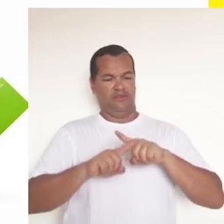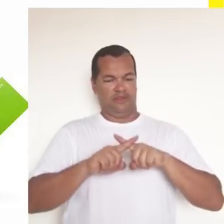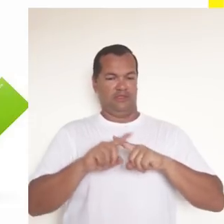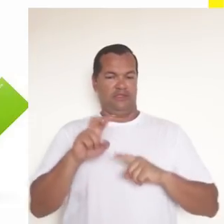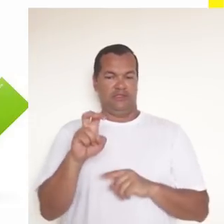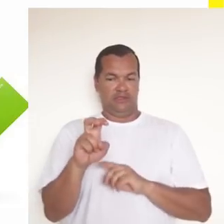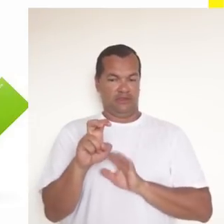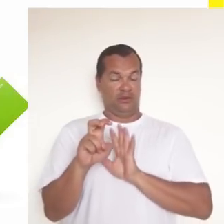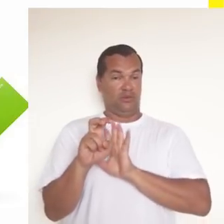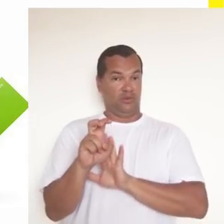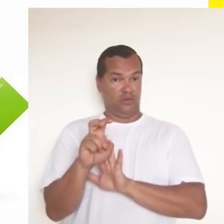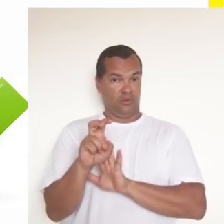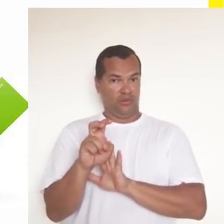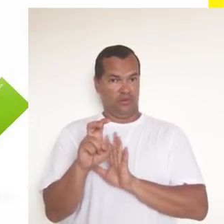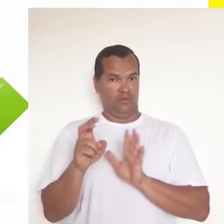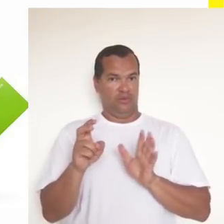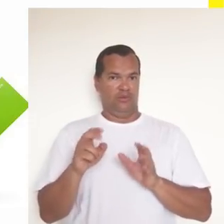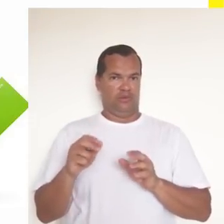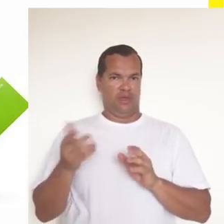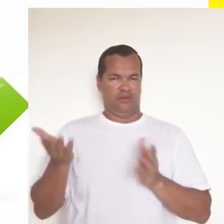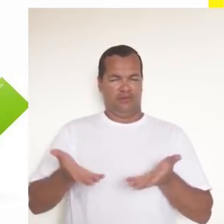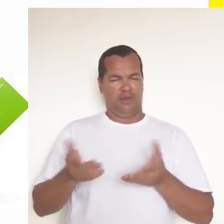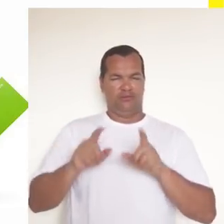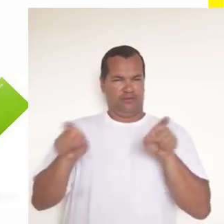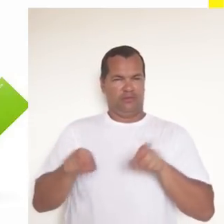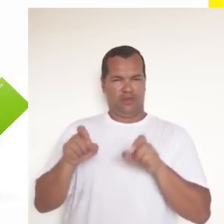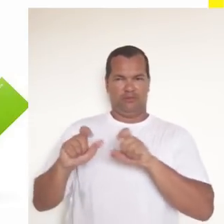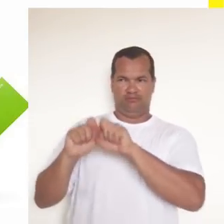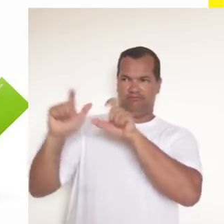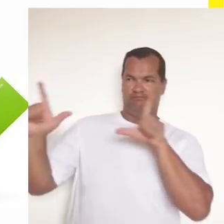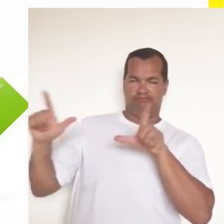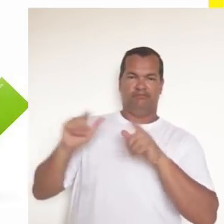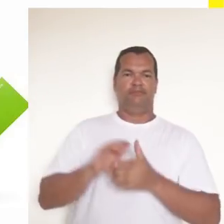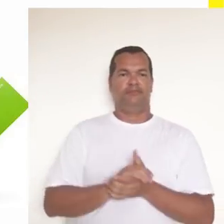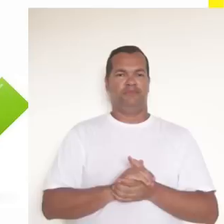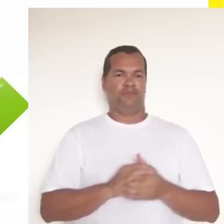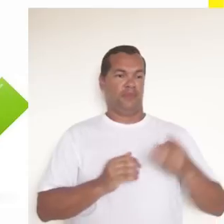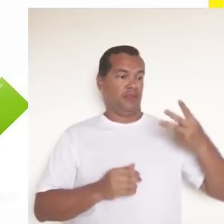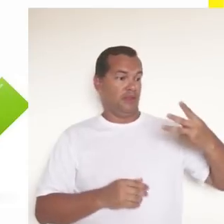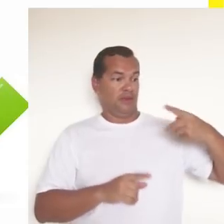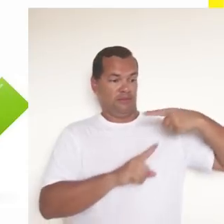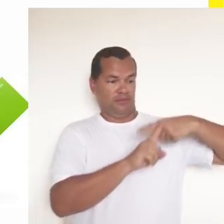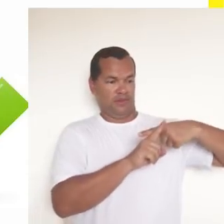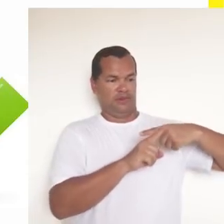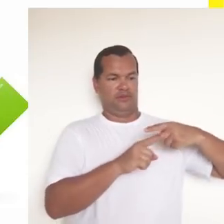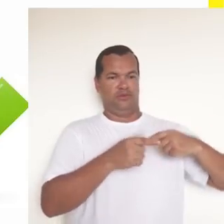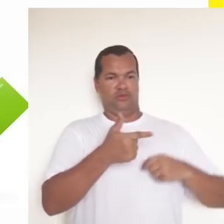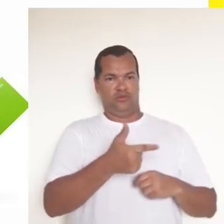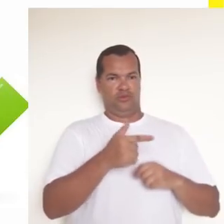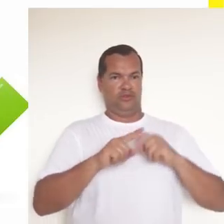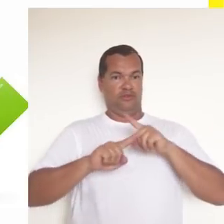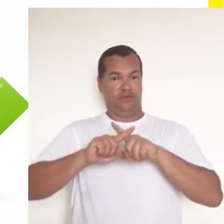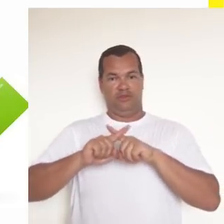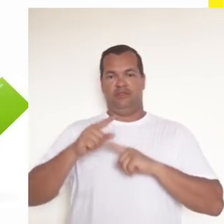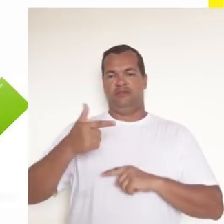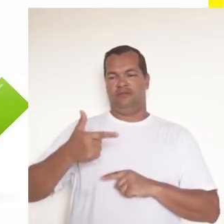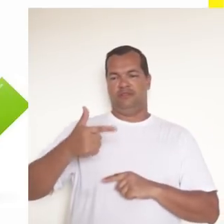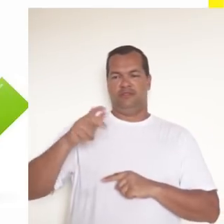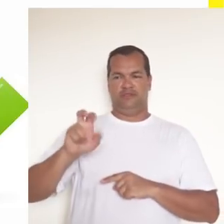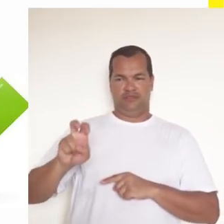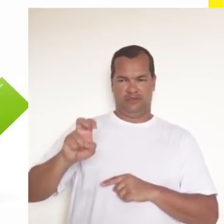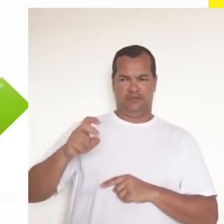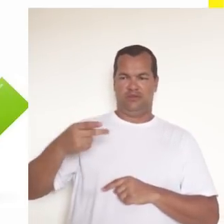resultado da potência que aparece na tela do seu computador. Então, 3 mais 2 vezes 25, que